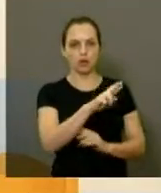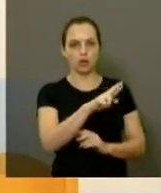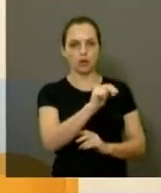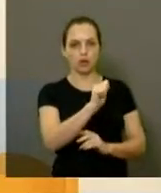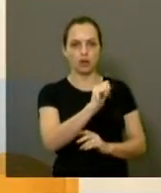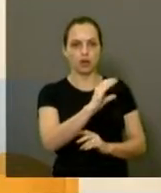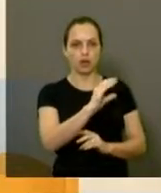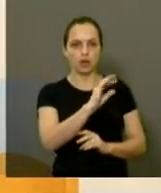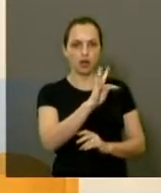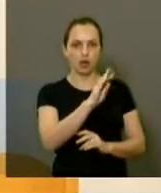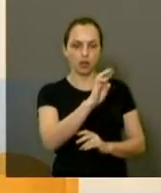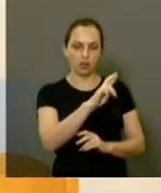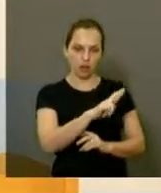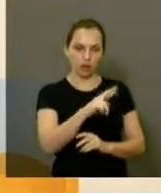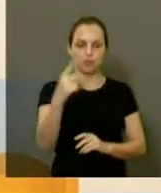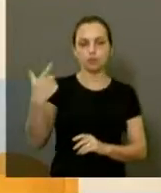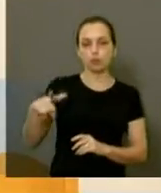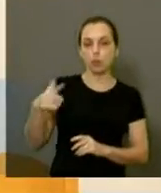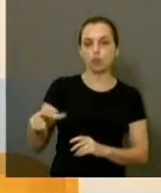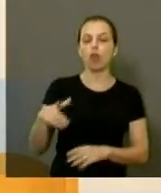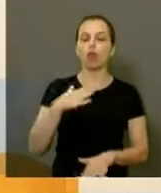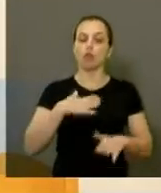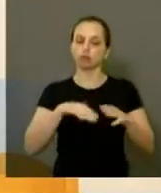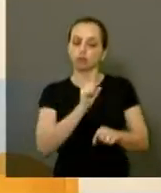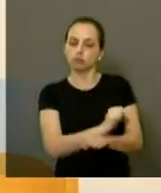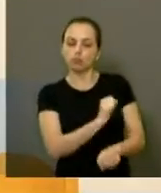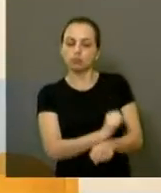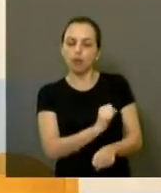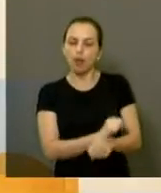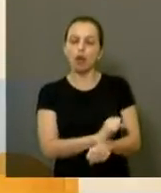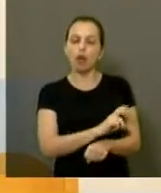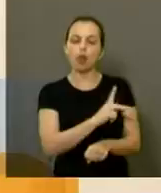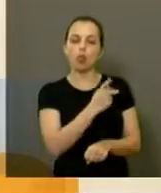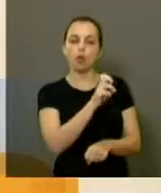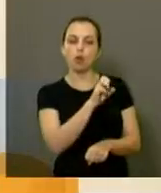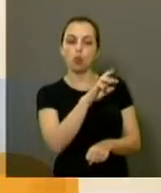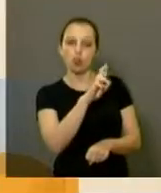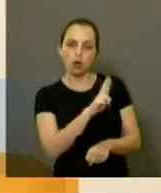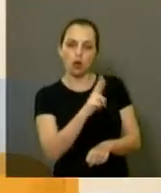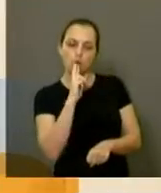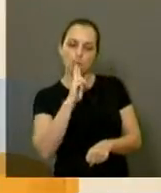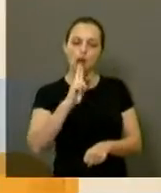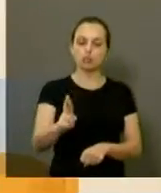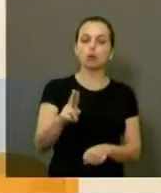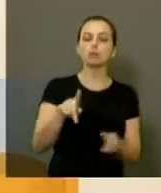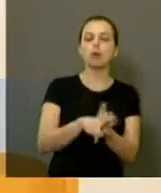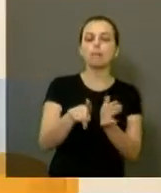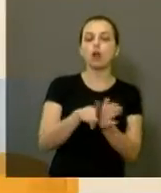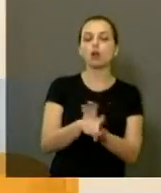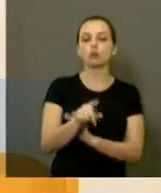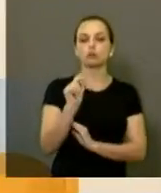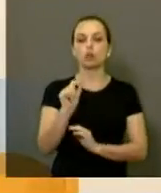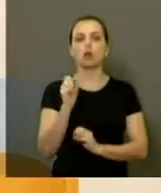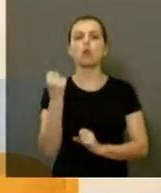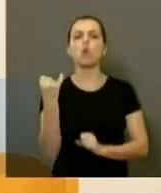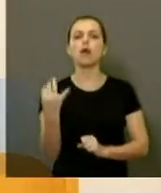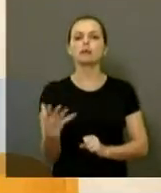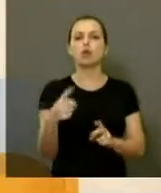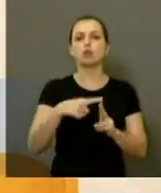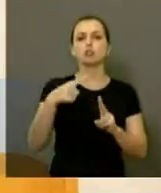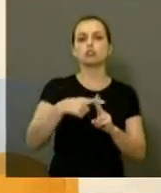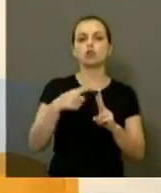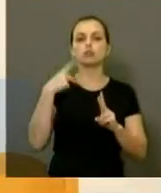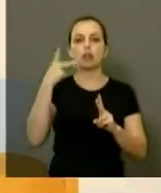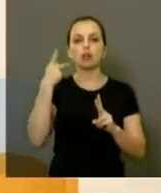estarei esperando do senhor vereador Dr. Helder uma resposta ao meu questionamento. Quais são os dois